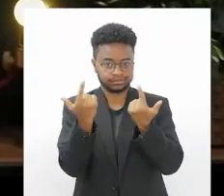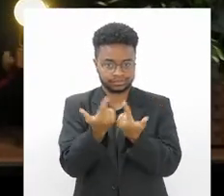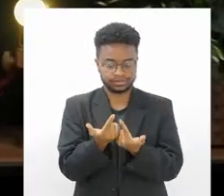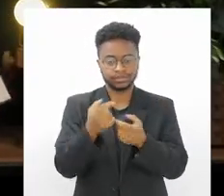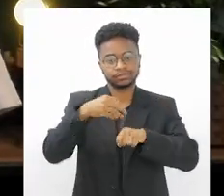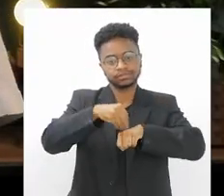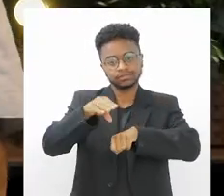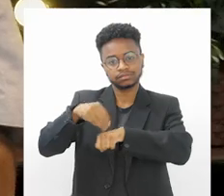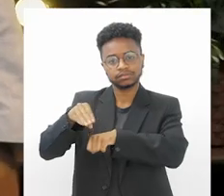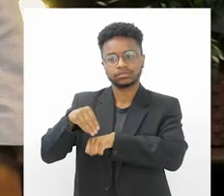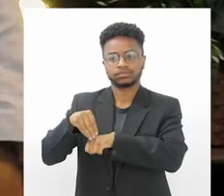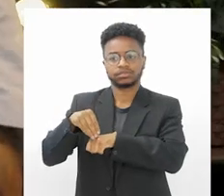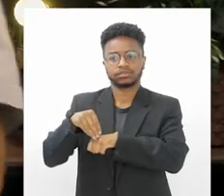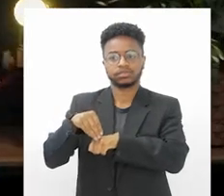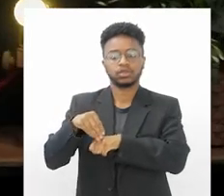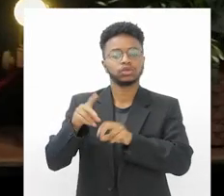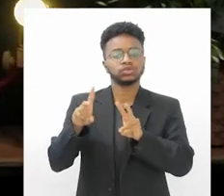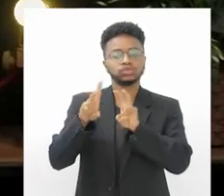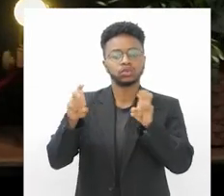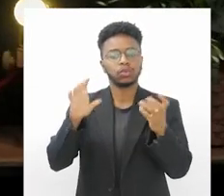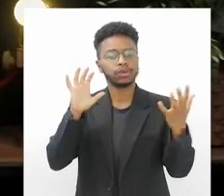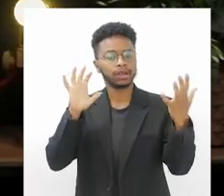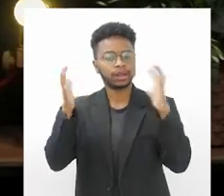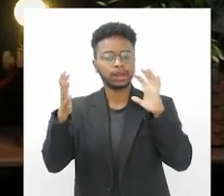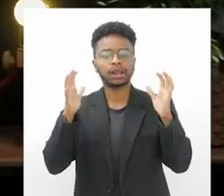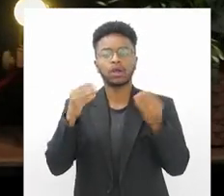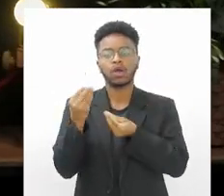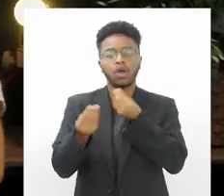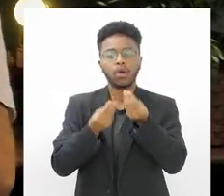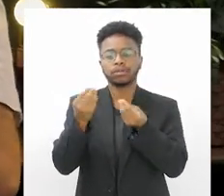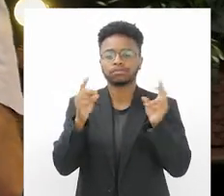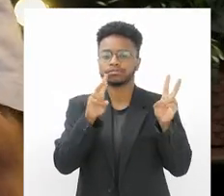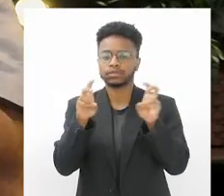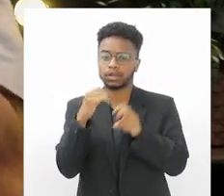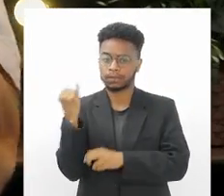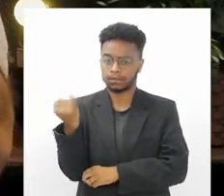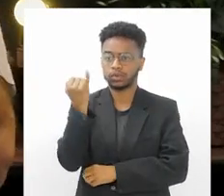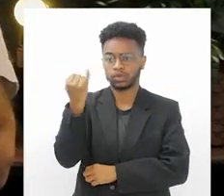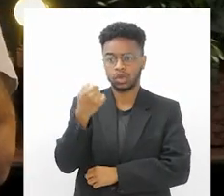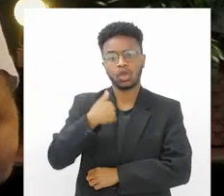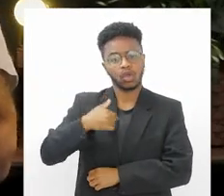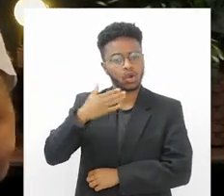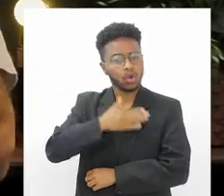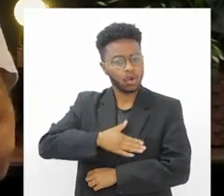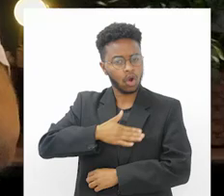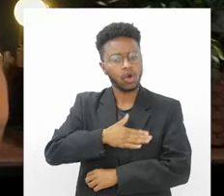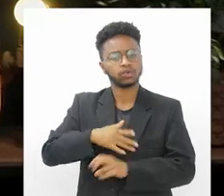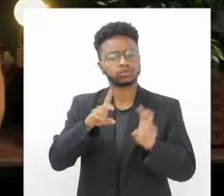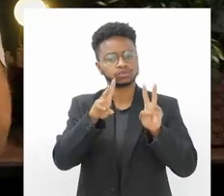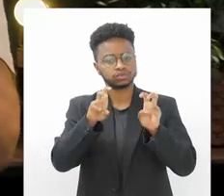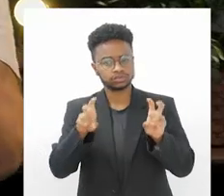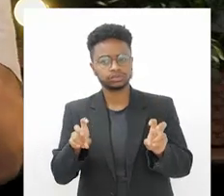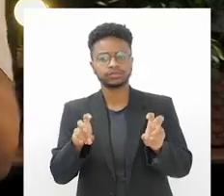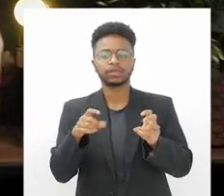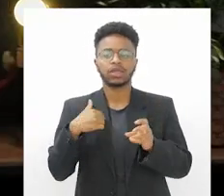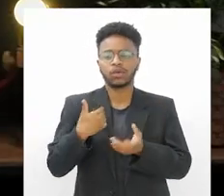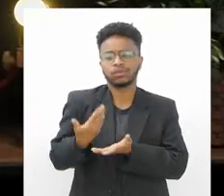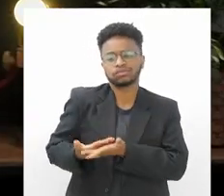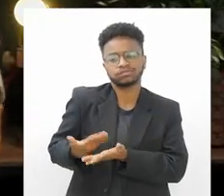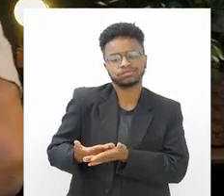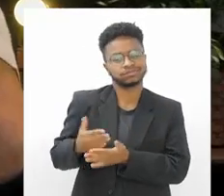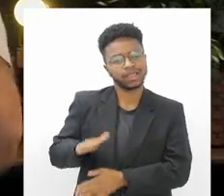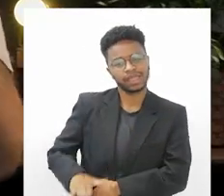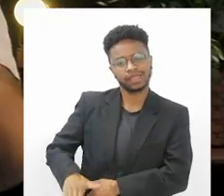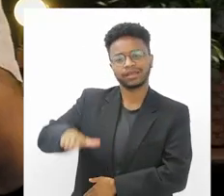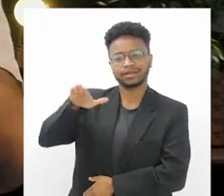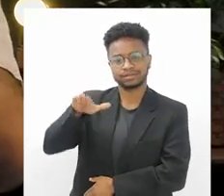Alerj, a Luciana Prado. A meteorologia é importantíssima. E olha que eu gosto de meteorologia. Isso desde criança.